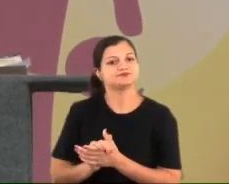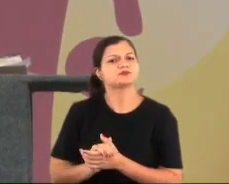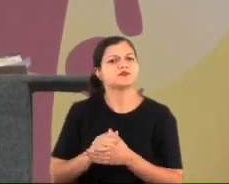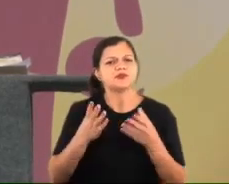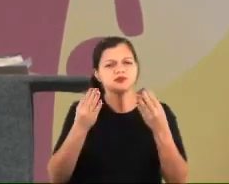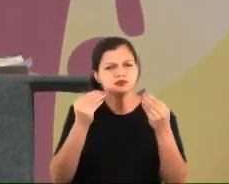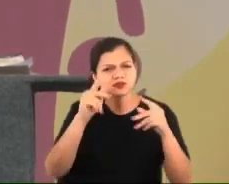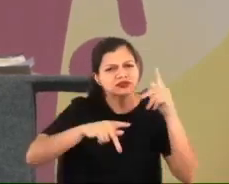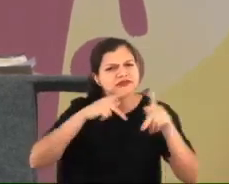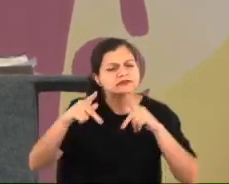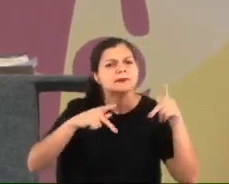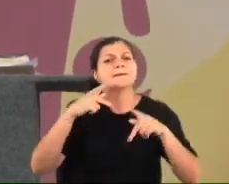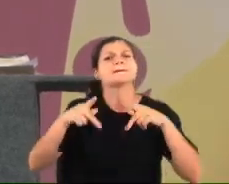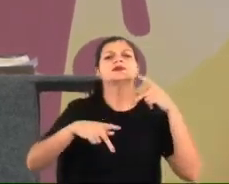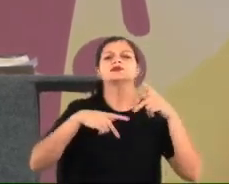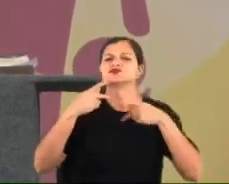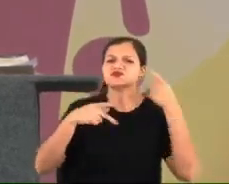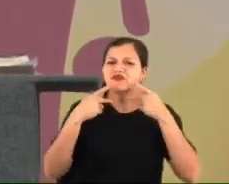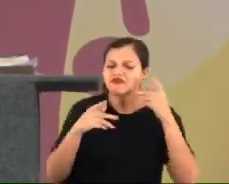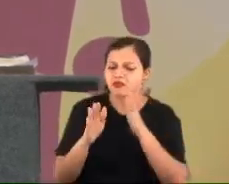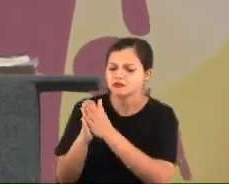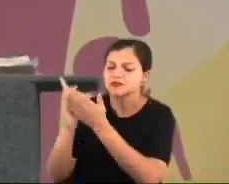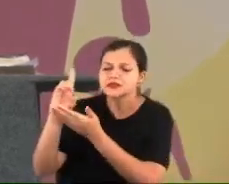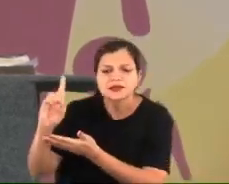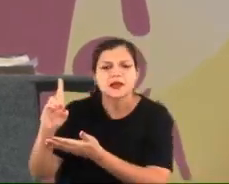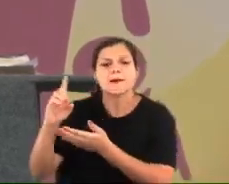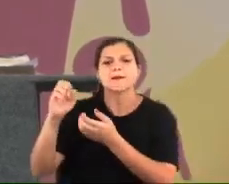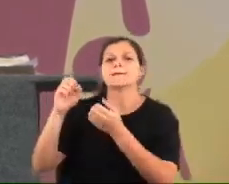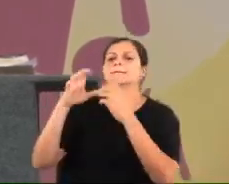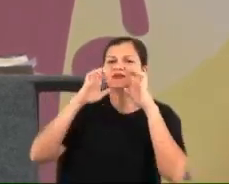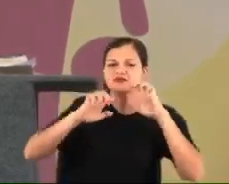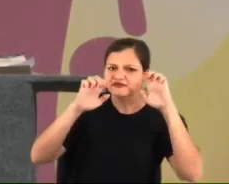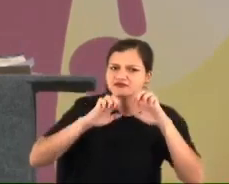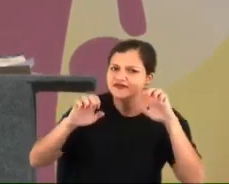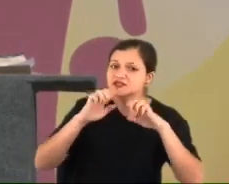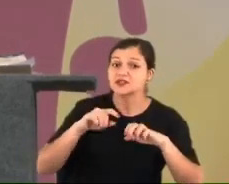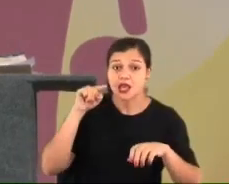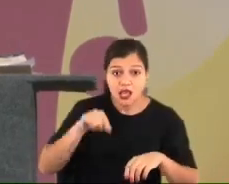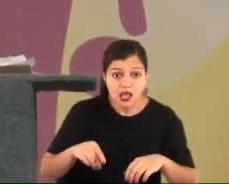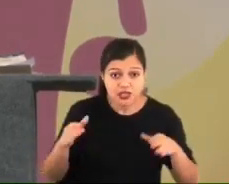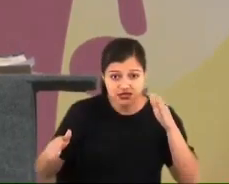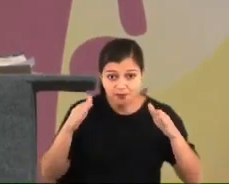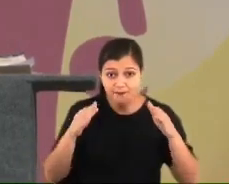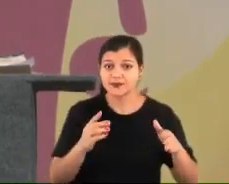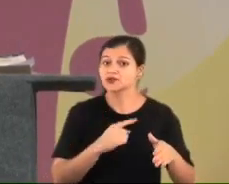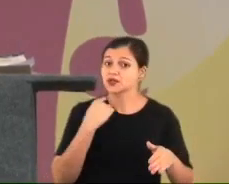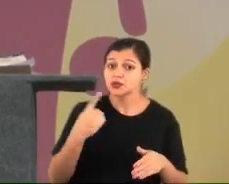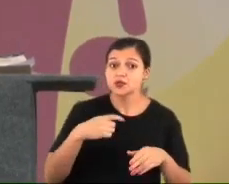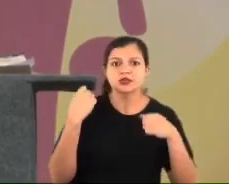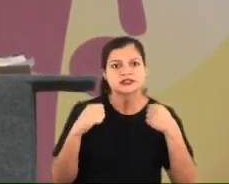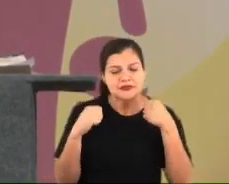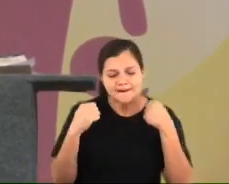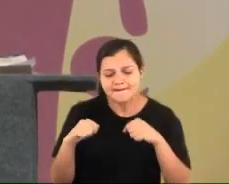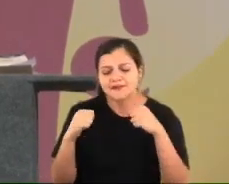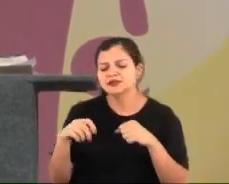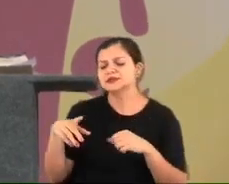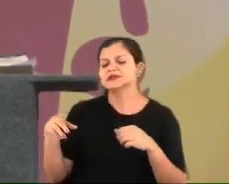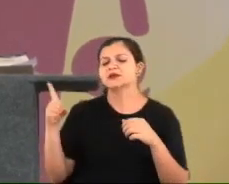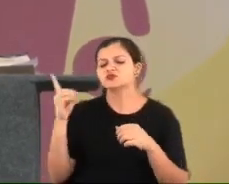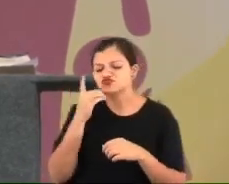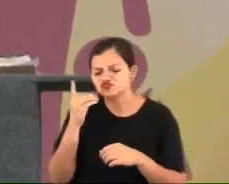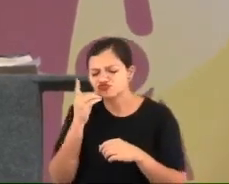Muitas pessoas estão falando da palavra, graças a Deus. Esse é o momento que a gente tem que buscar alimento. A gente precisa, todo dia você